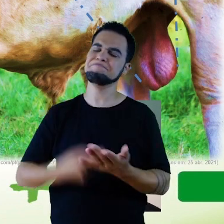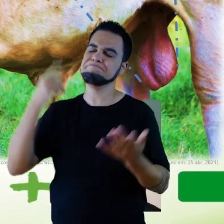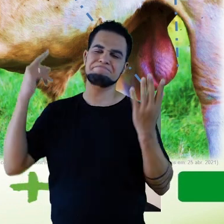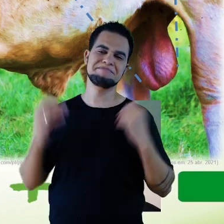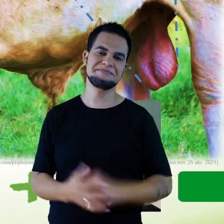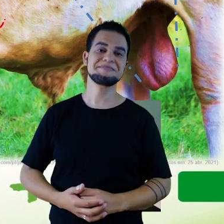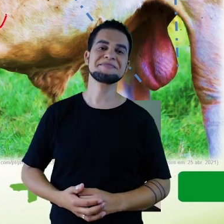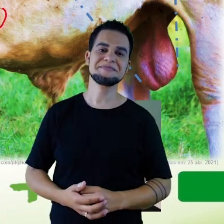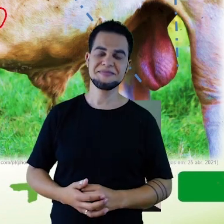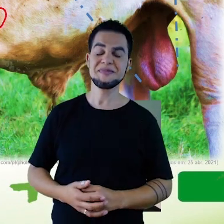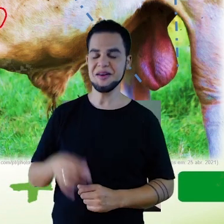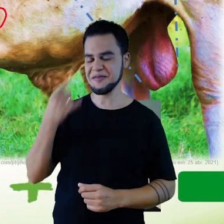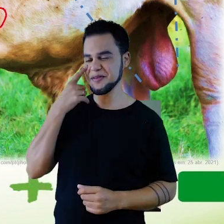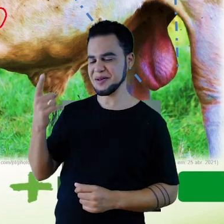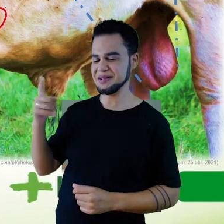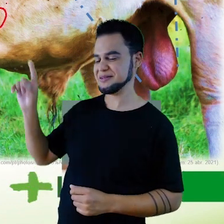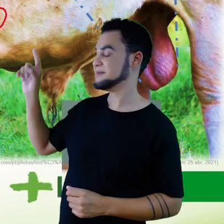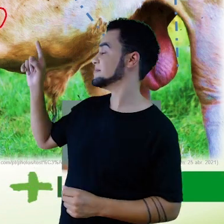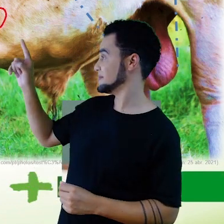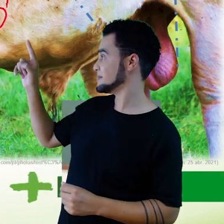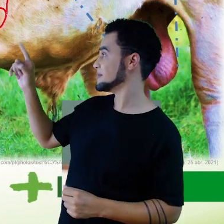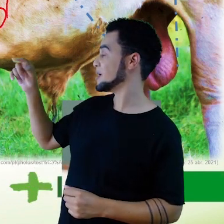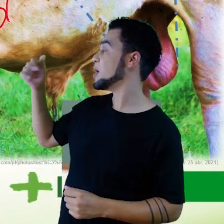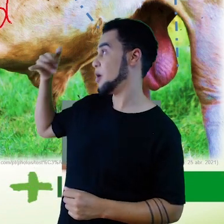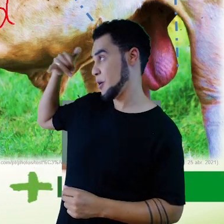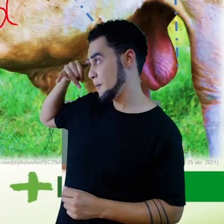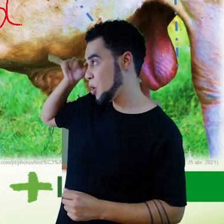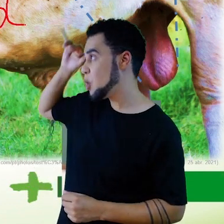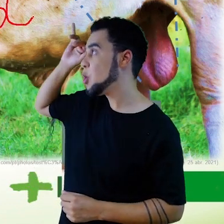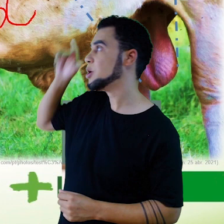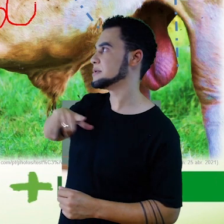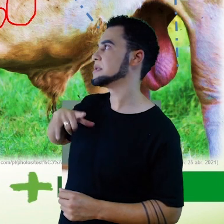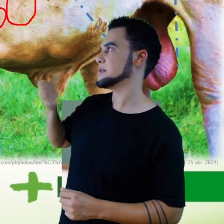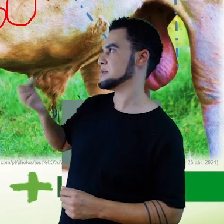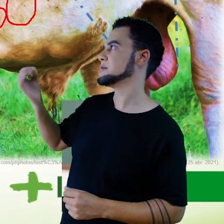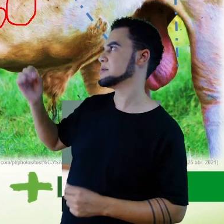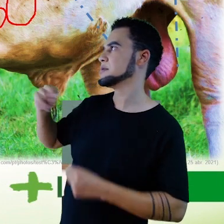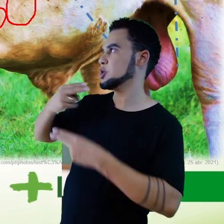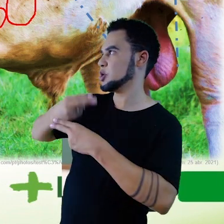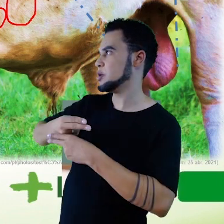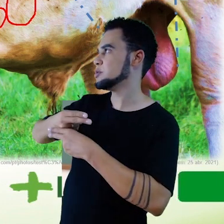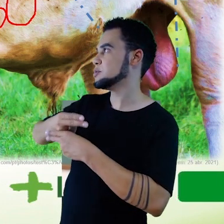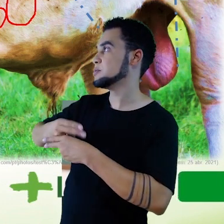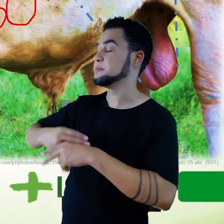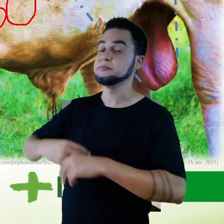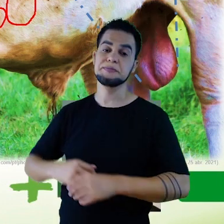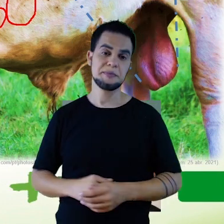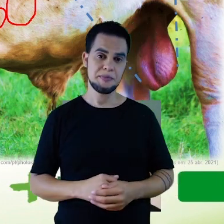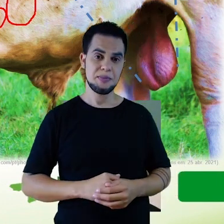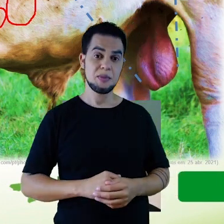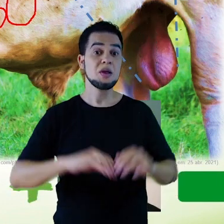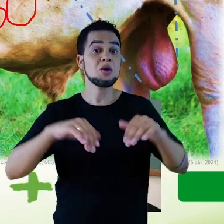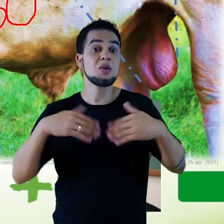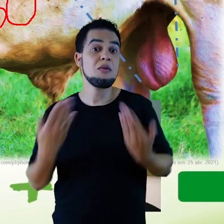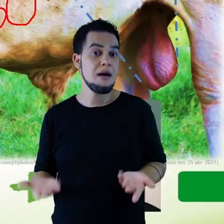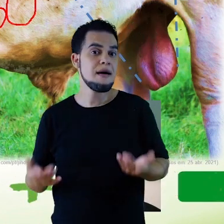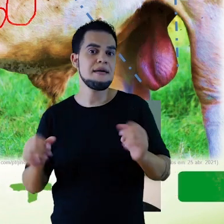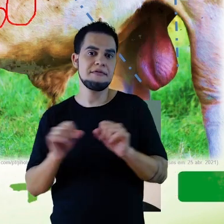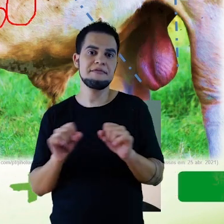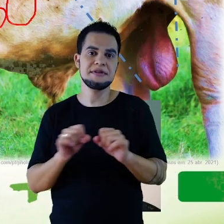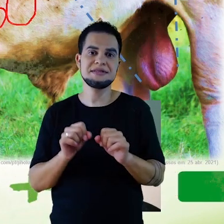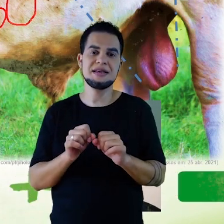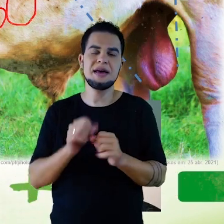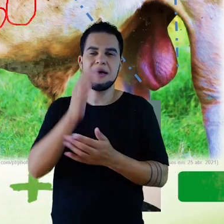mesmo. Olha, o boi, fica olhando aí na tela, o boi tem 60 cromossomos. Quando ele fizer a